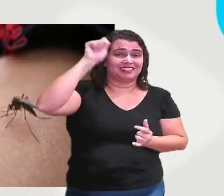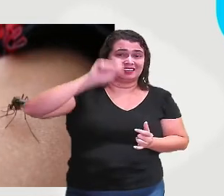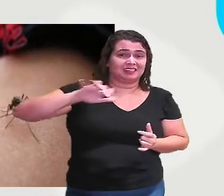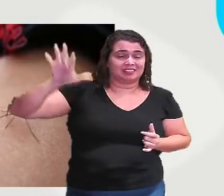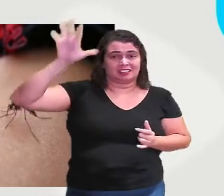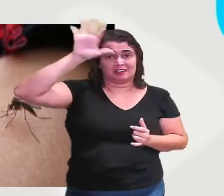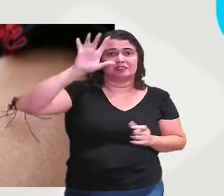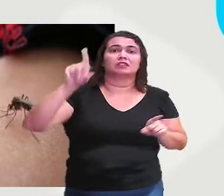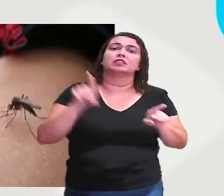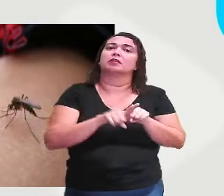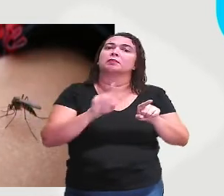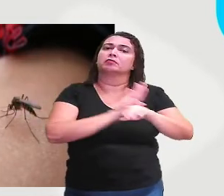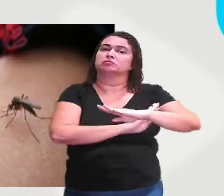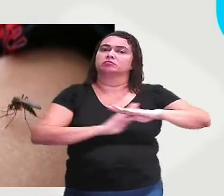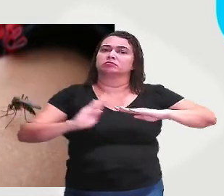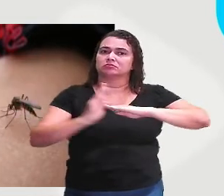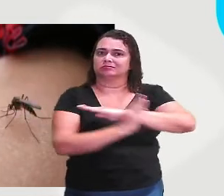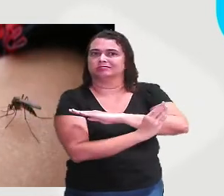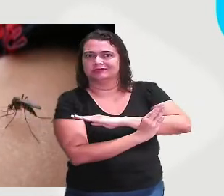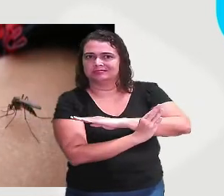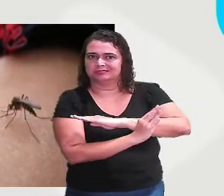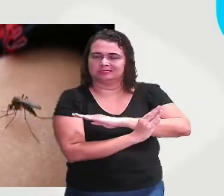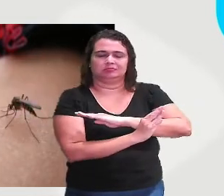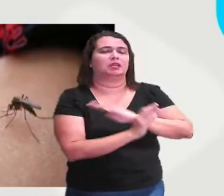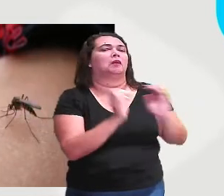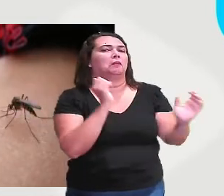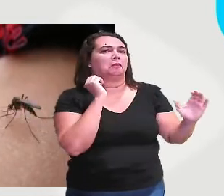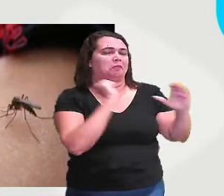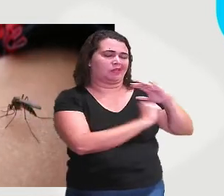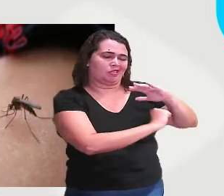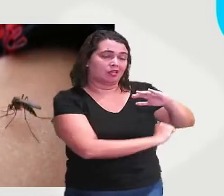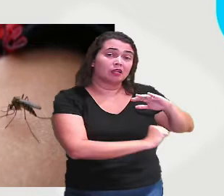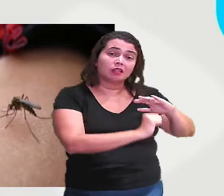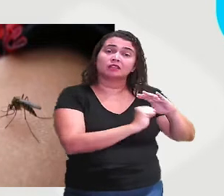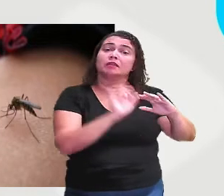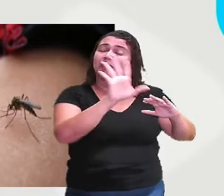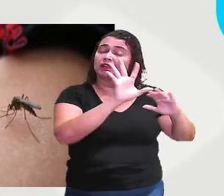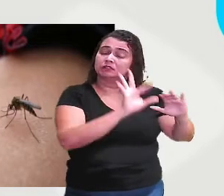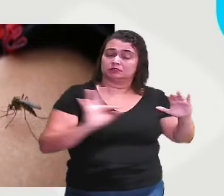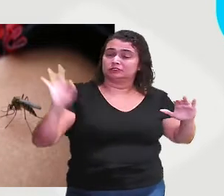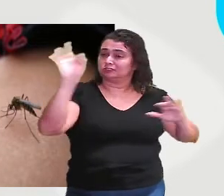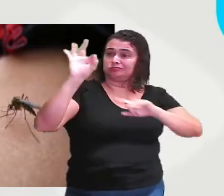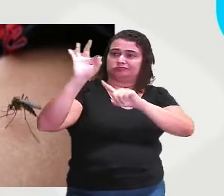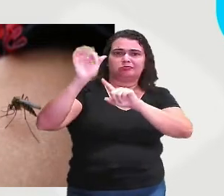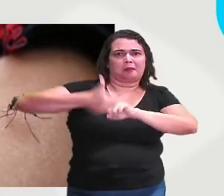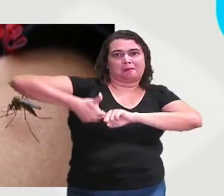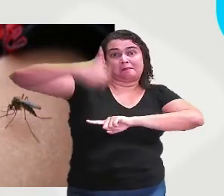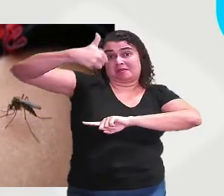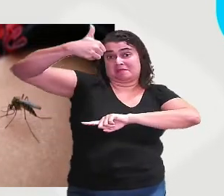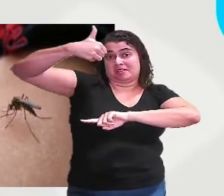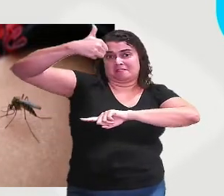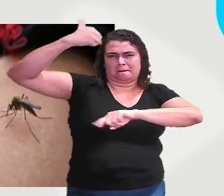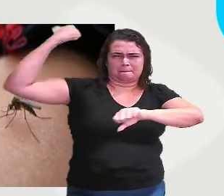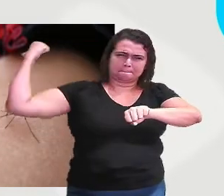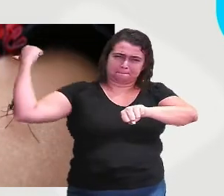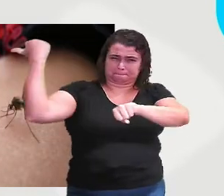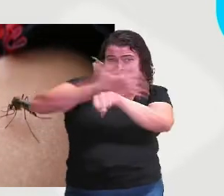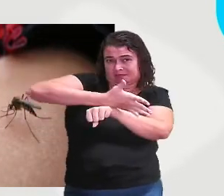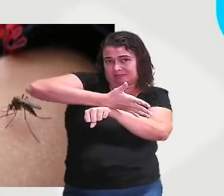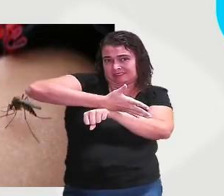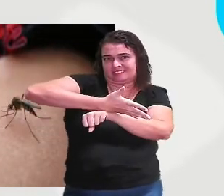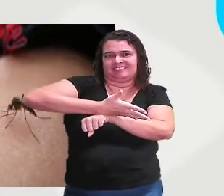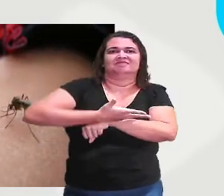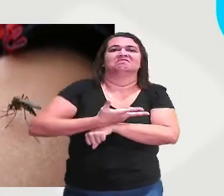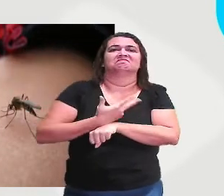e tubarões, segundo o levantamento, como eu já falei, do Instituto, da Fundação, desculpa, Bill